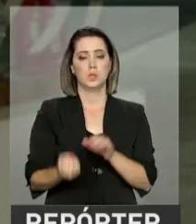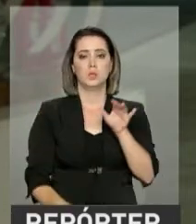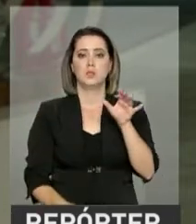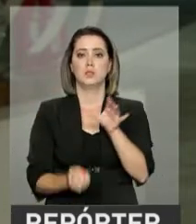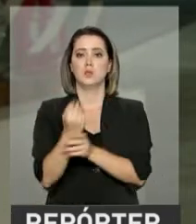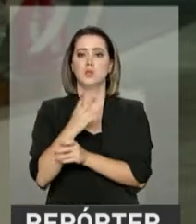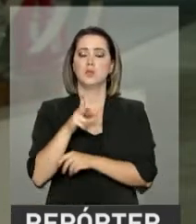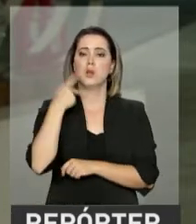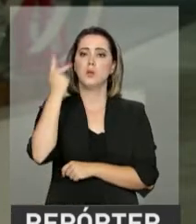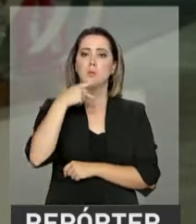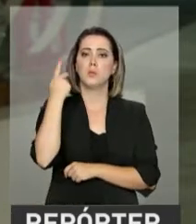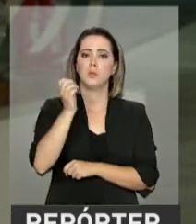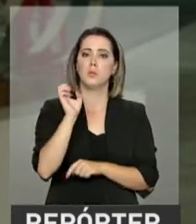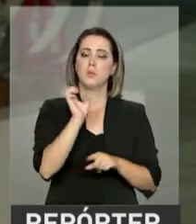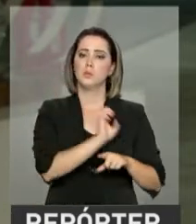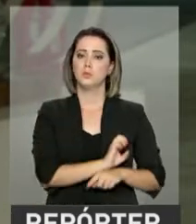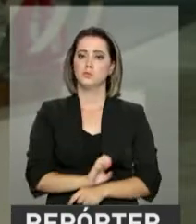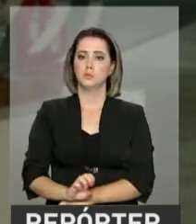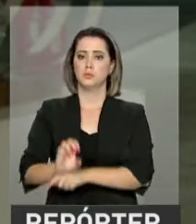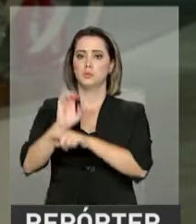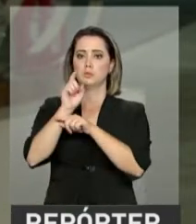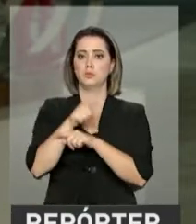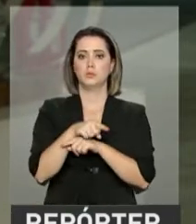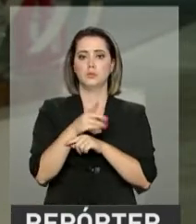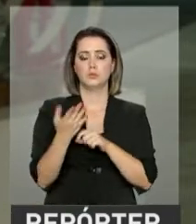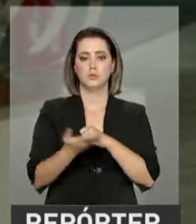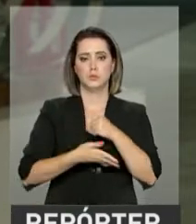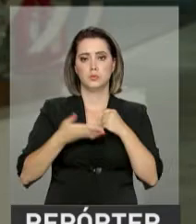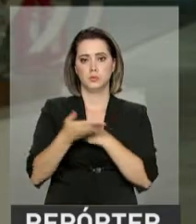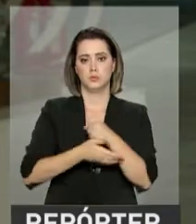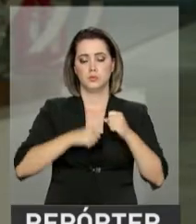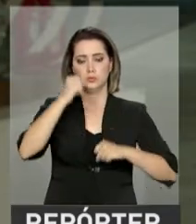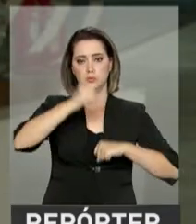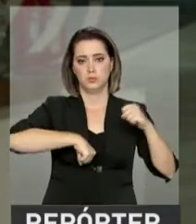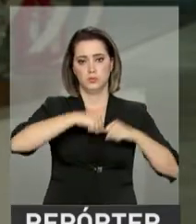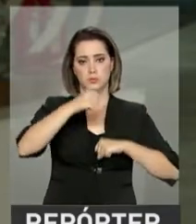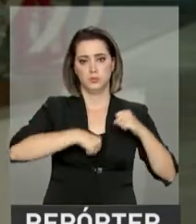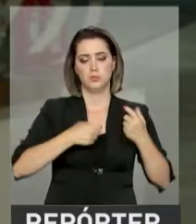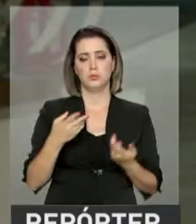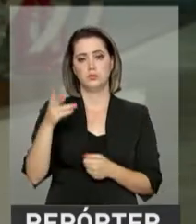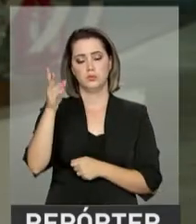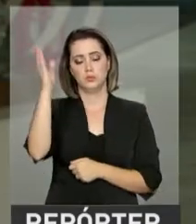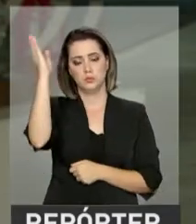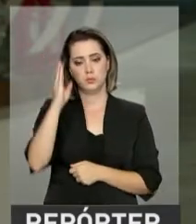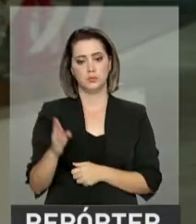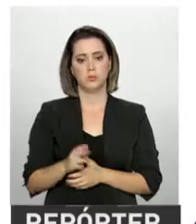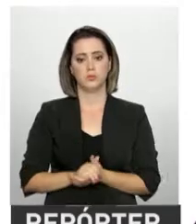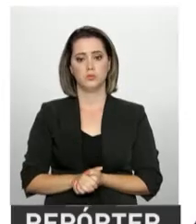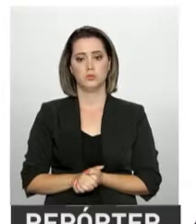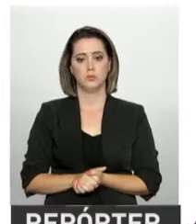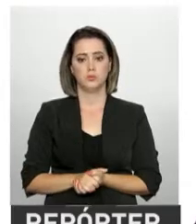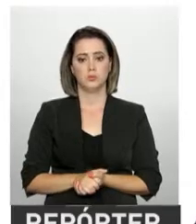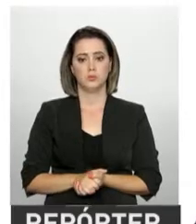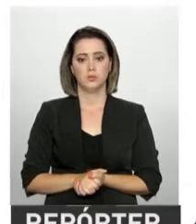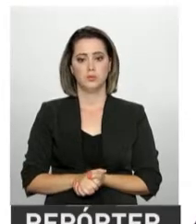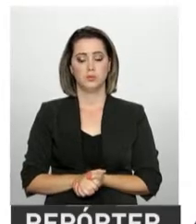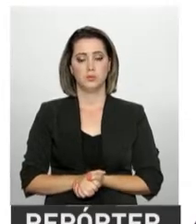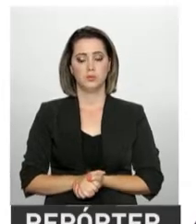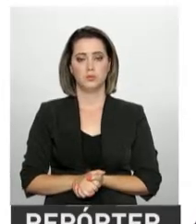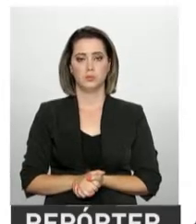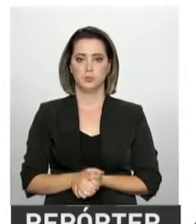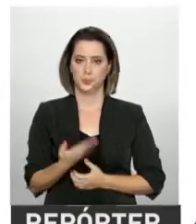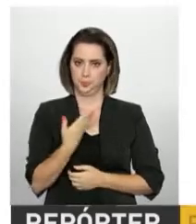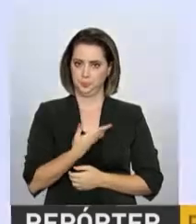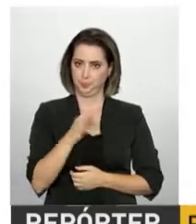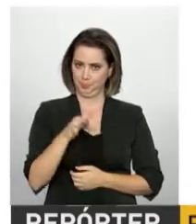política de estado voltada para a base da indústria de defesa no brasil toda